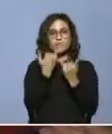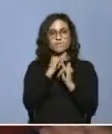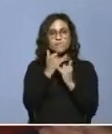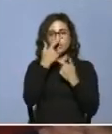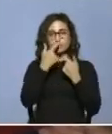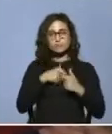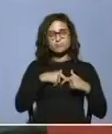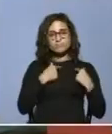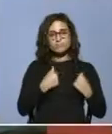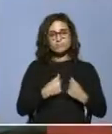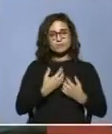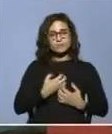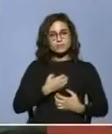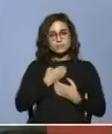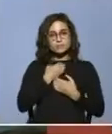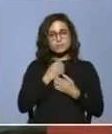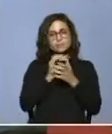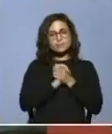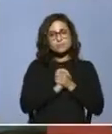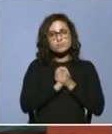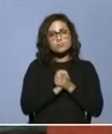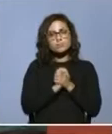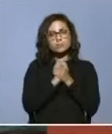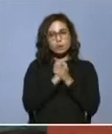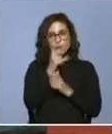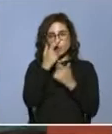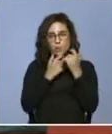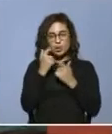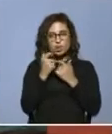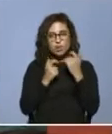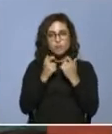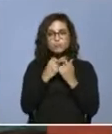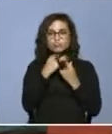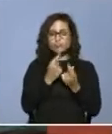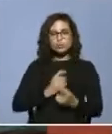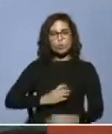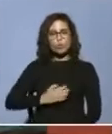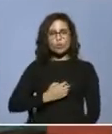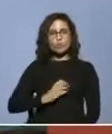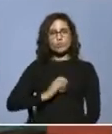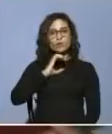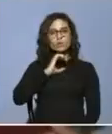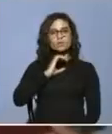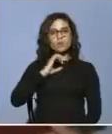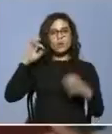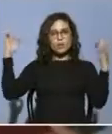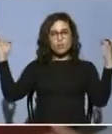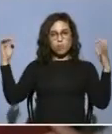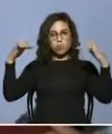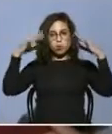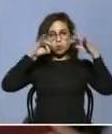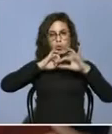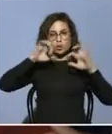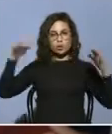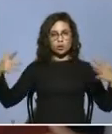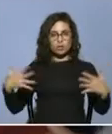gente, oremos por toda a humanidade, dizendo com confiança: iluminai, Senhor, a terra